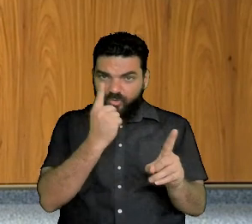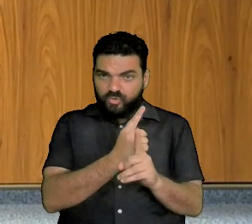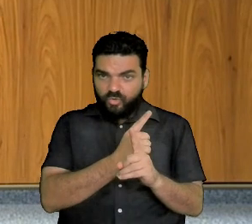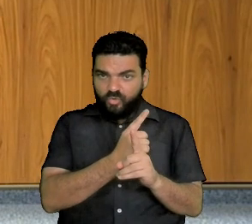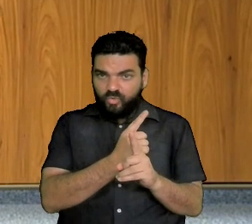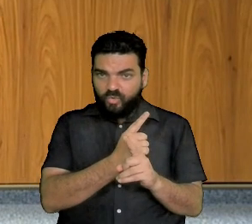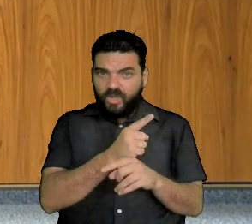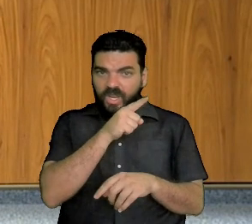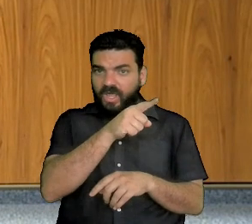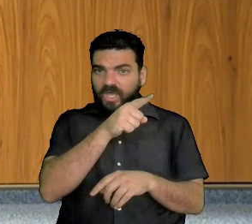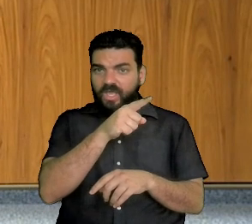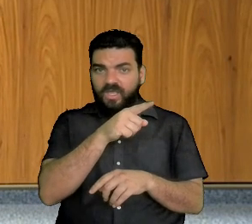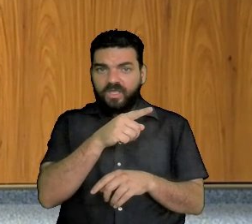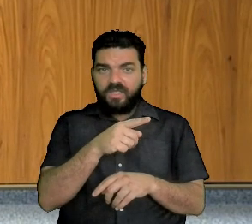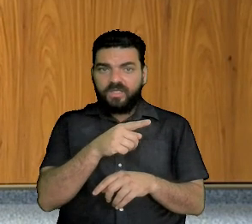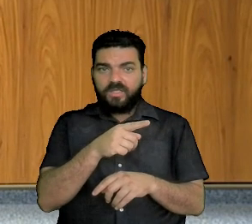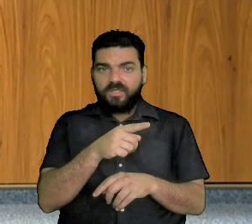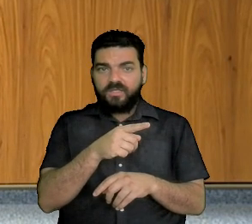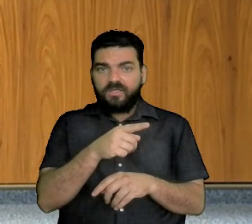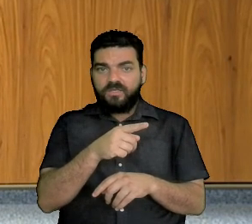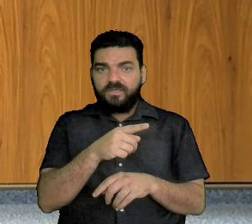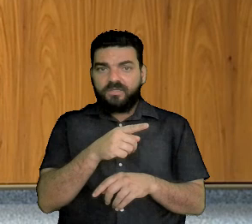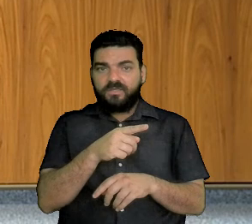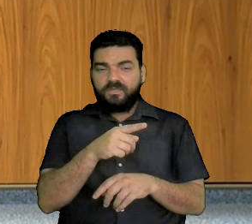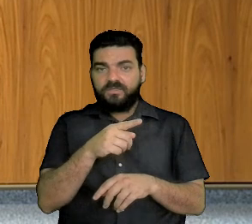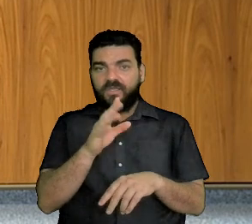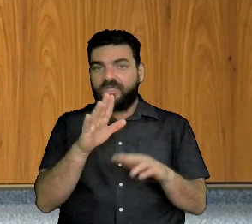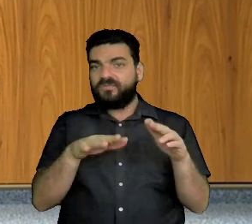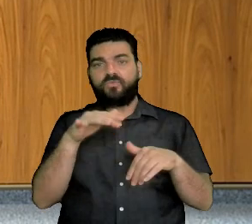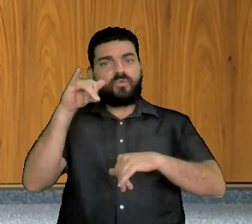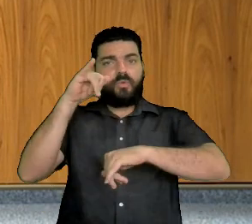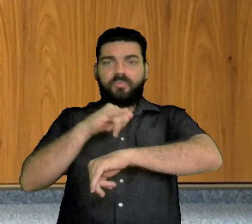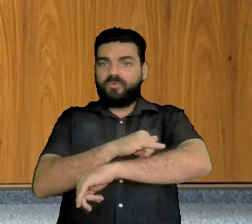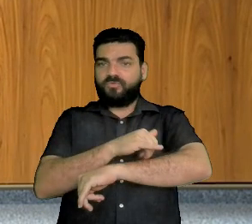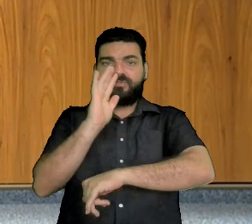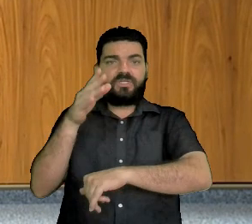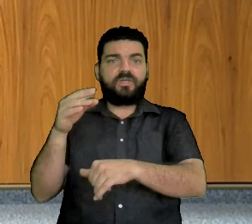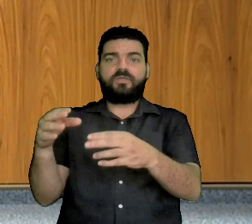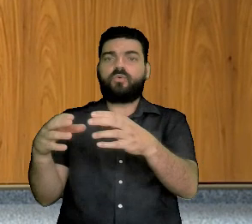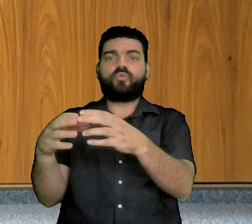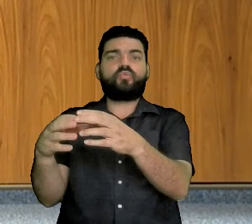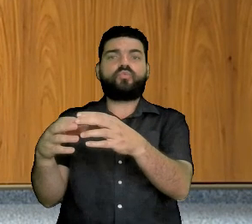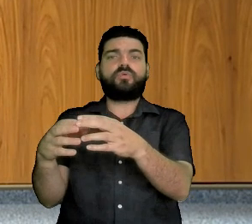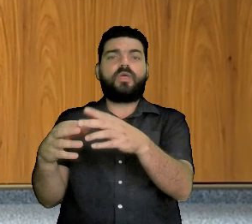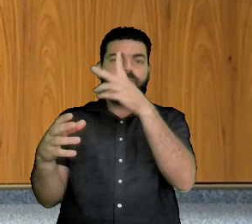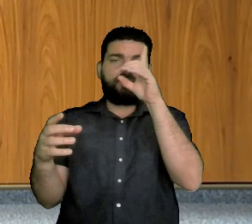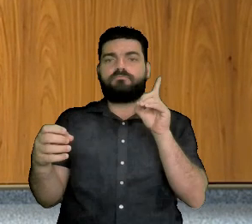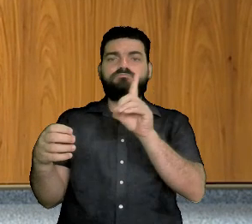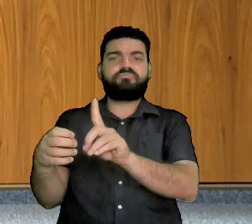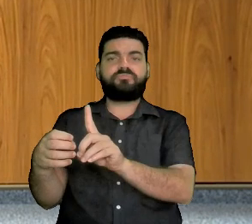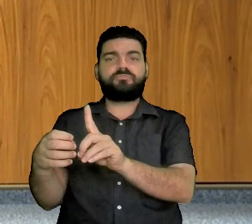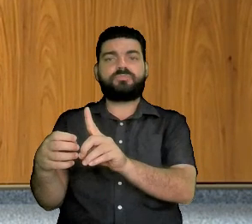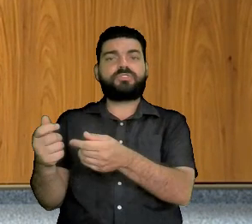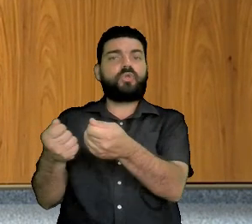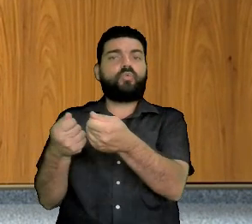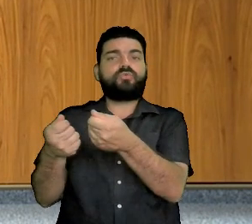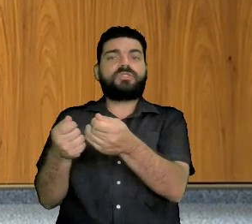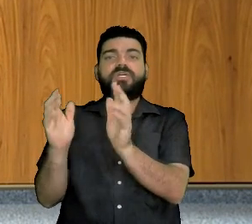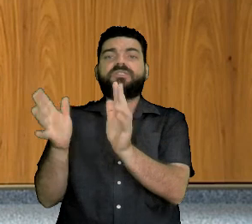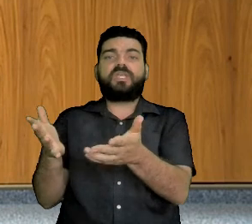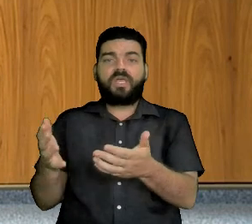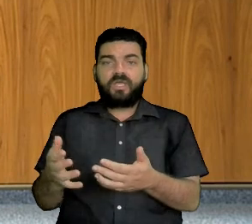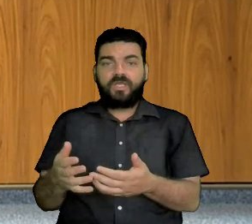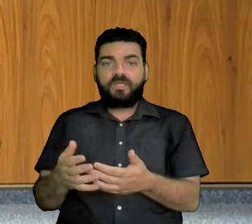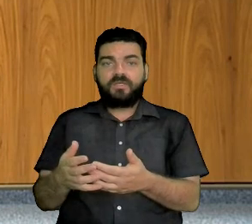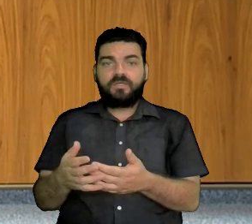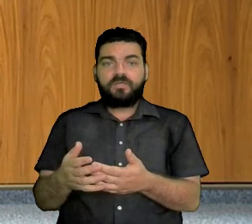Então, por que não, já naquele ambiente, eventualmente até do próprio aeroporto, se cria um